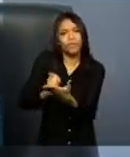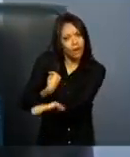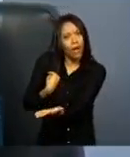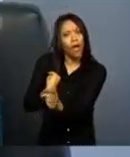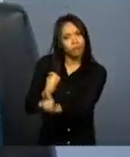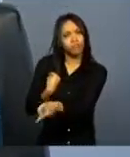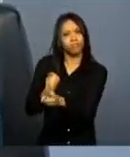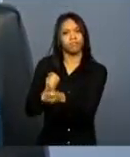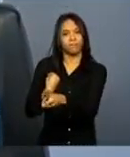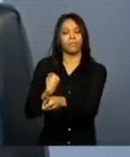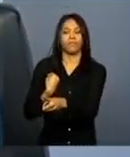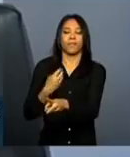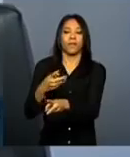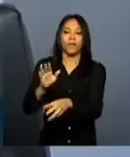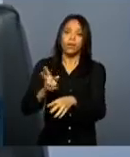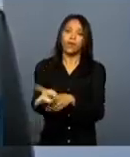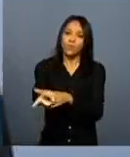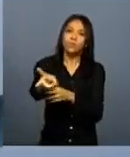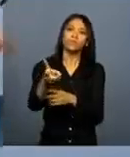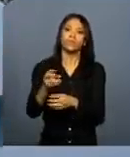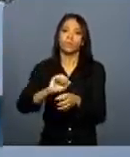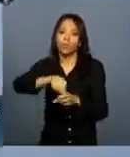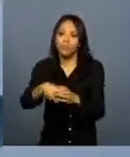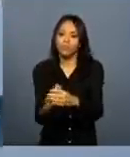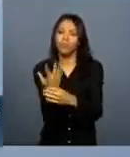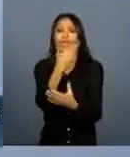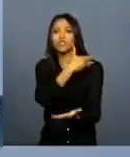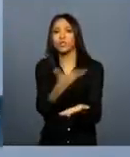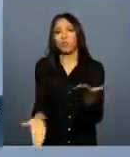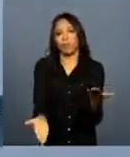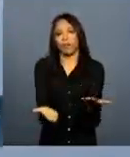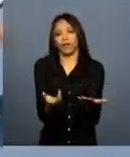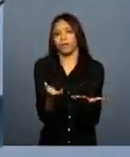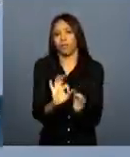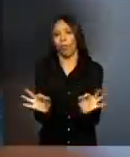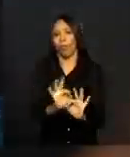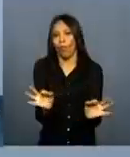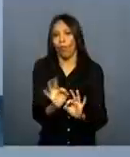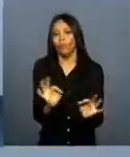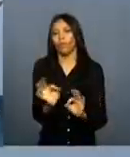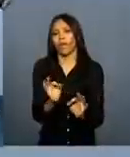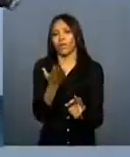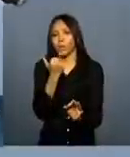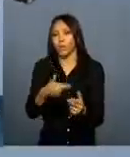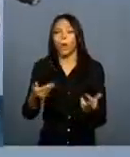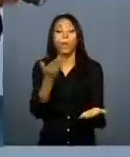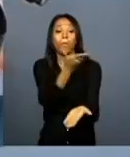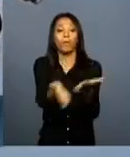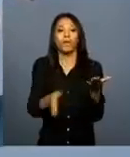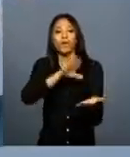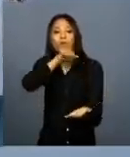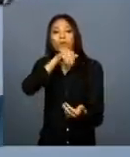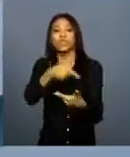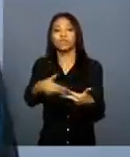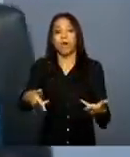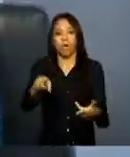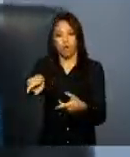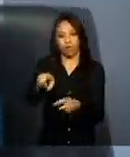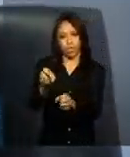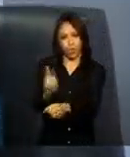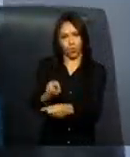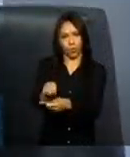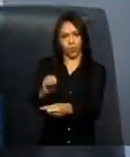mas interessa que a produção seja mantida, que a gente não perca a qualidade genética, que a gente não perca nossos animais, que a gente continue produzindo